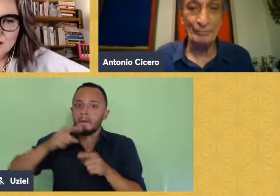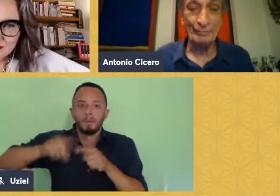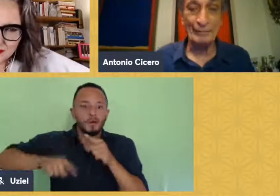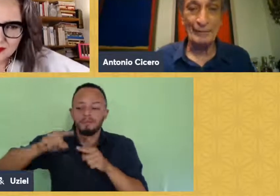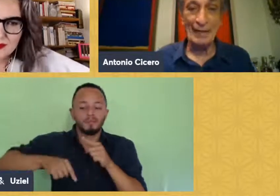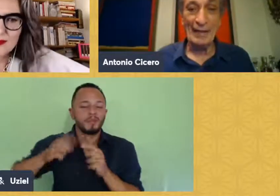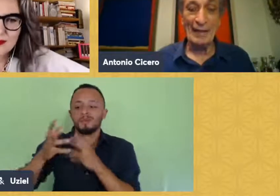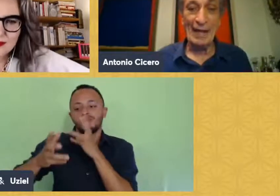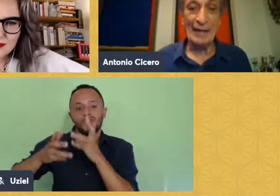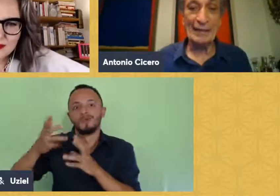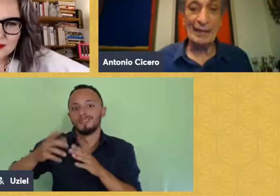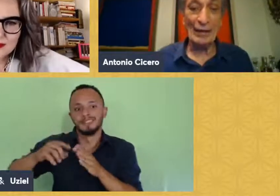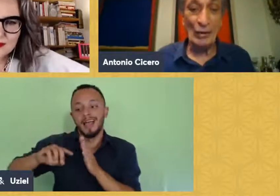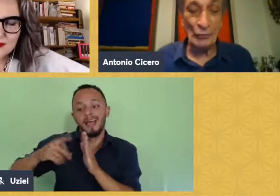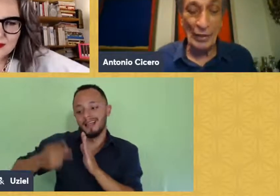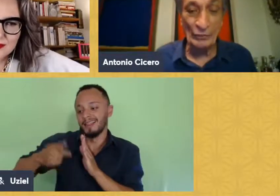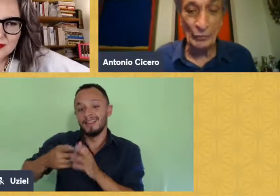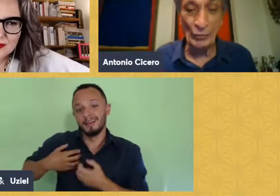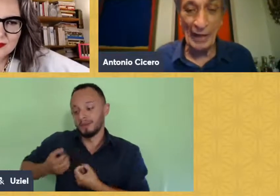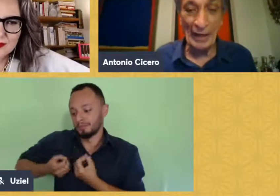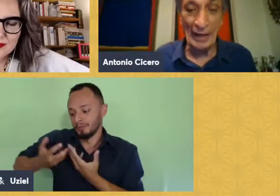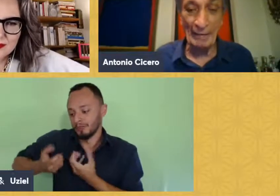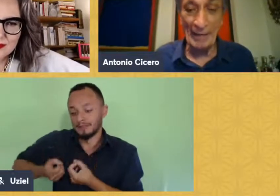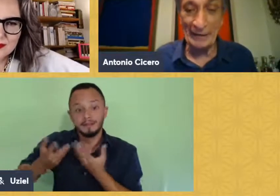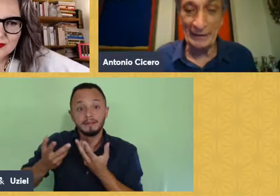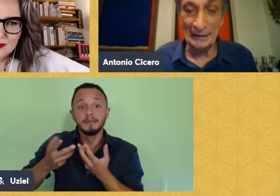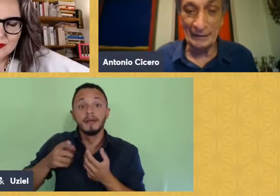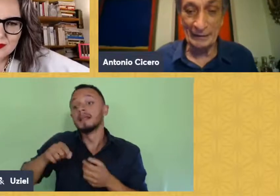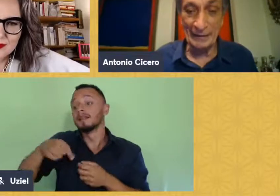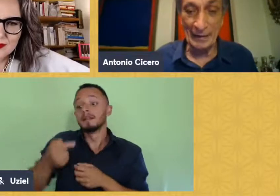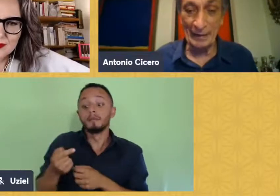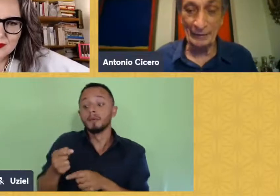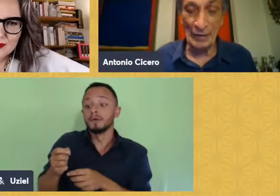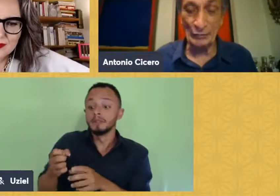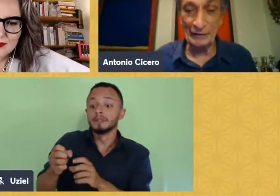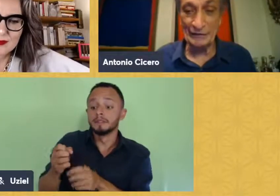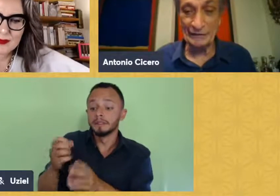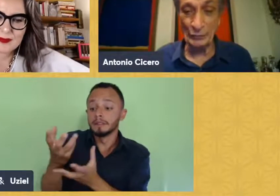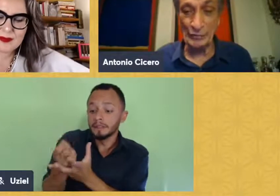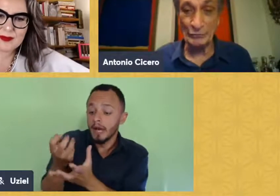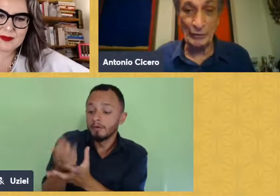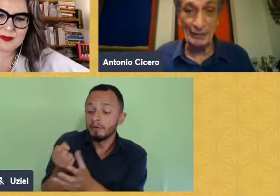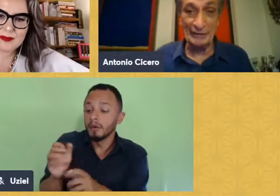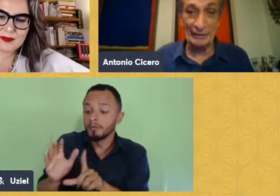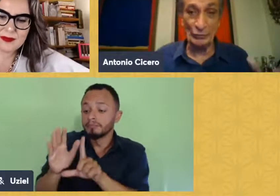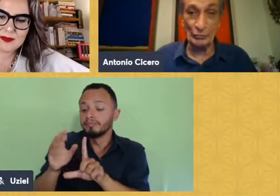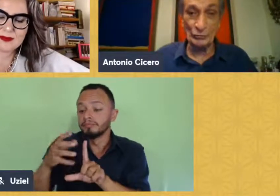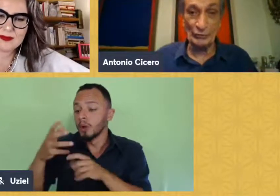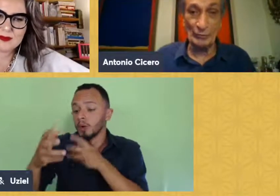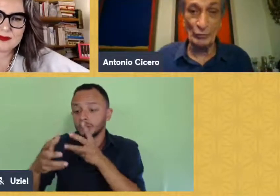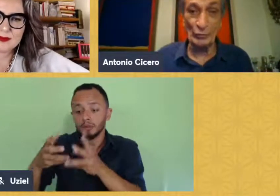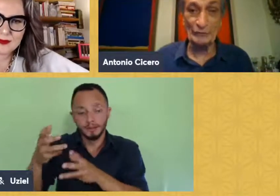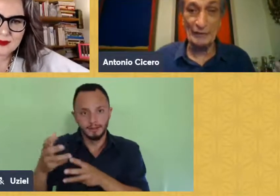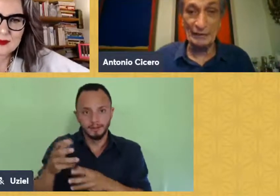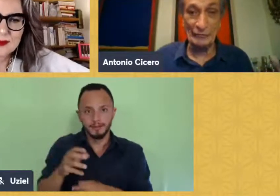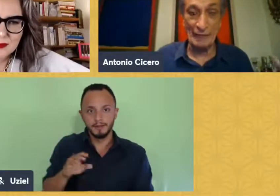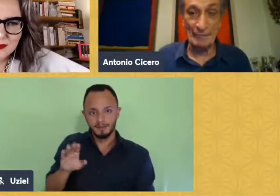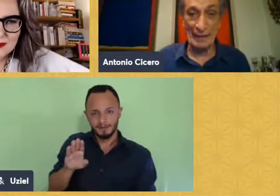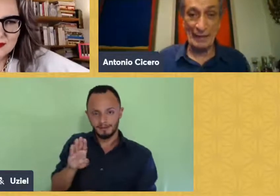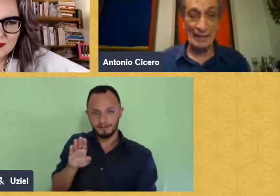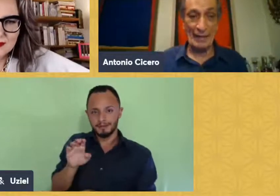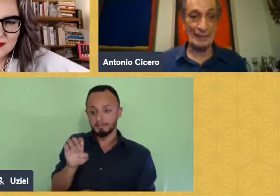gravou. Aí, quando a Marina aconteceu isso, que Bethânia gostou da música